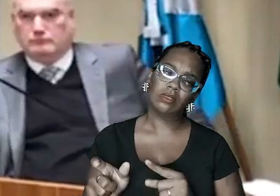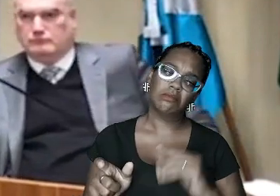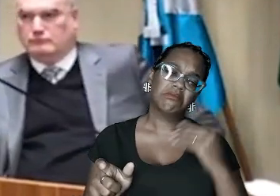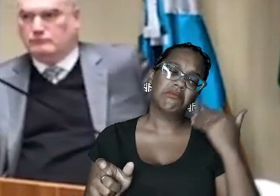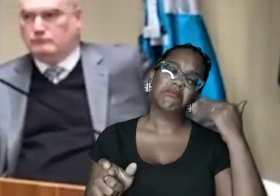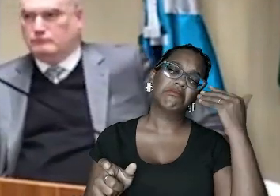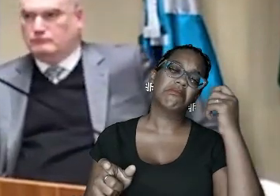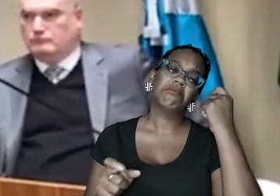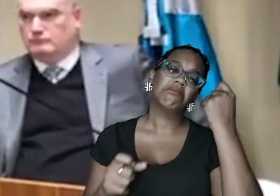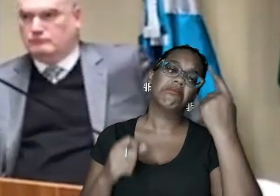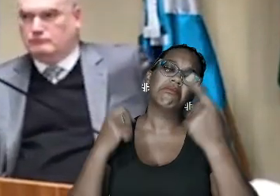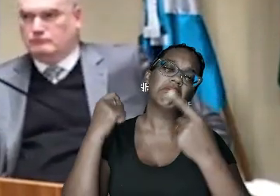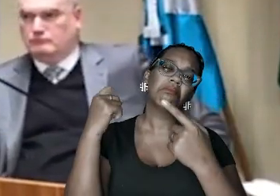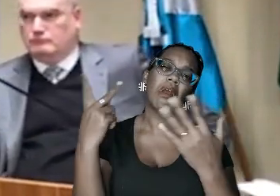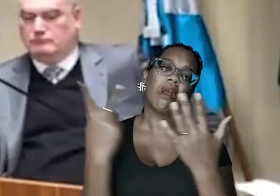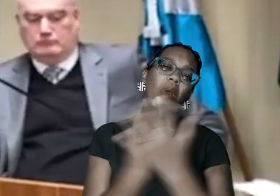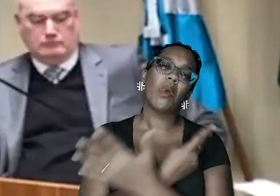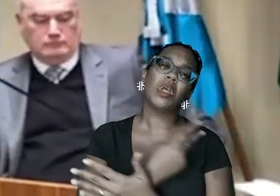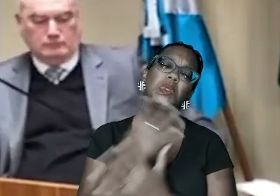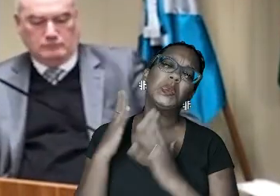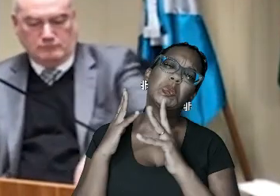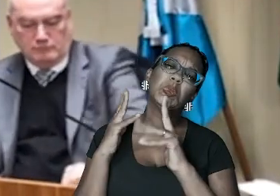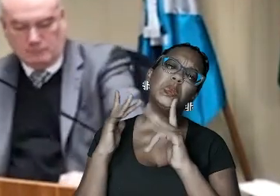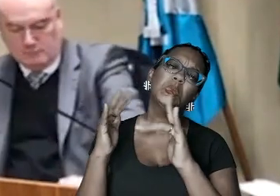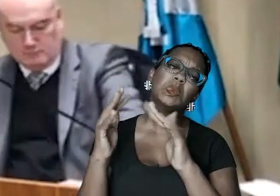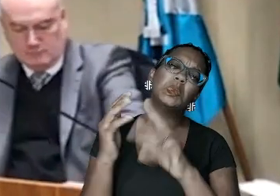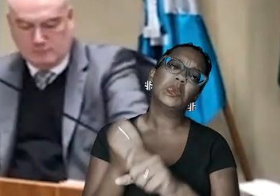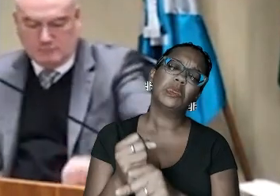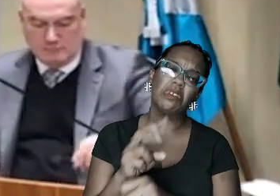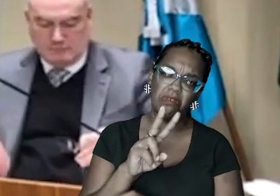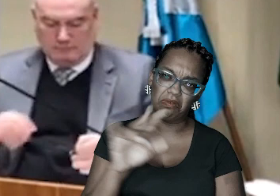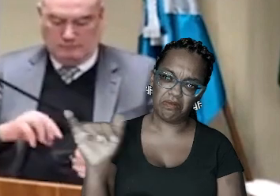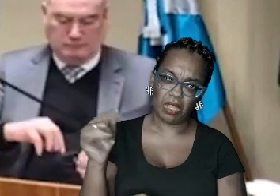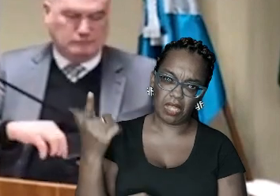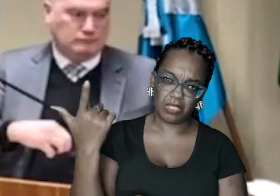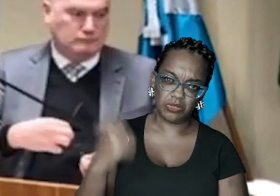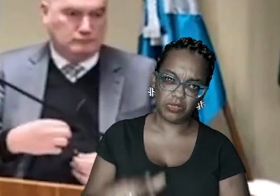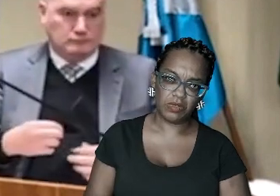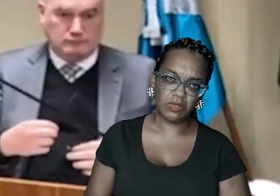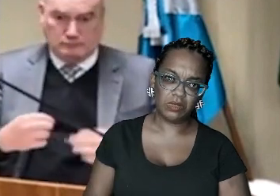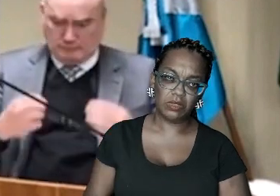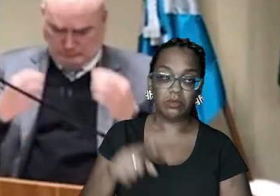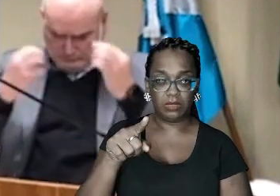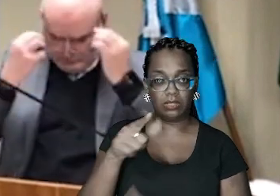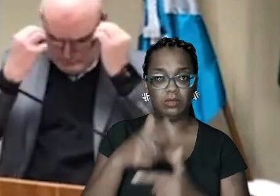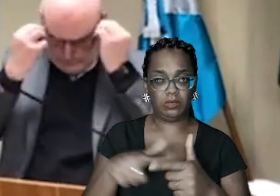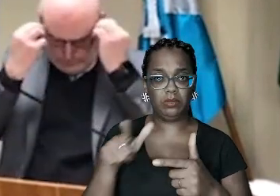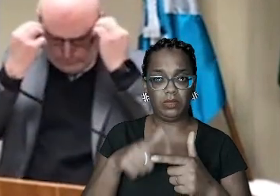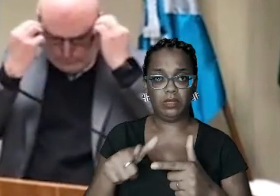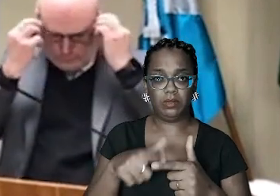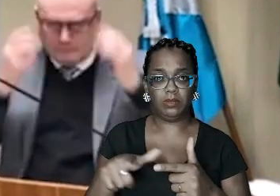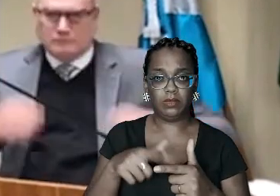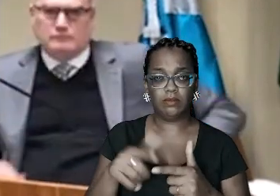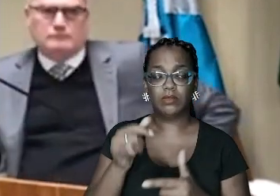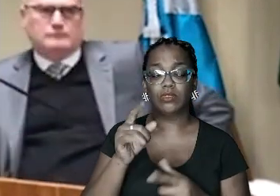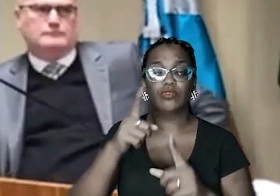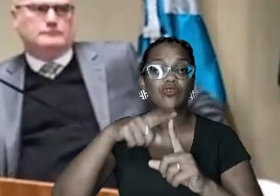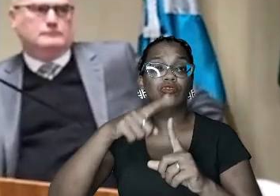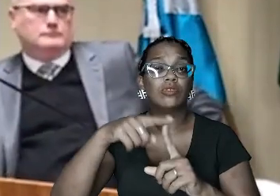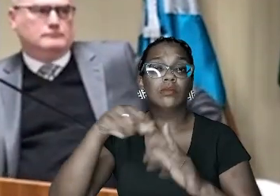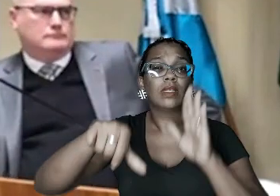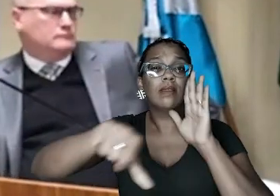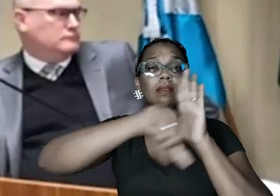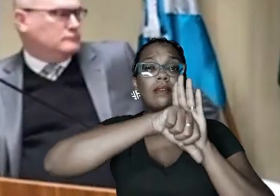ela passa por tudo isso ela vai reincidir porque esse é o grande problema de alguns tipos de crime que a pessoa fala